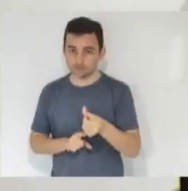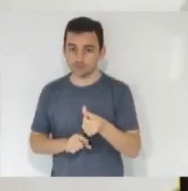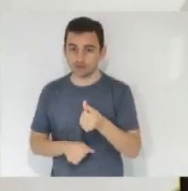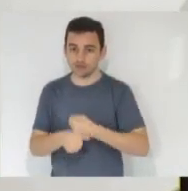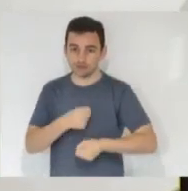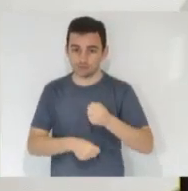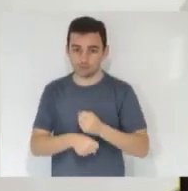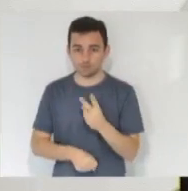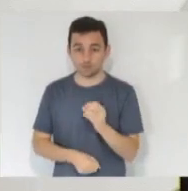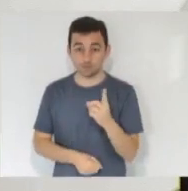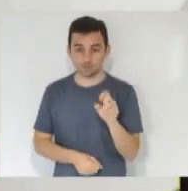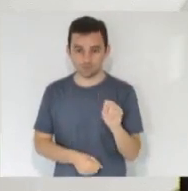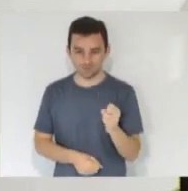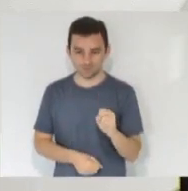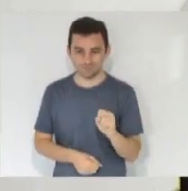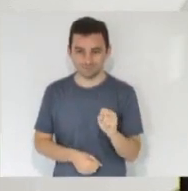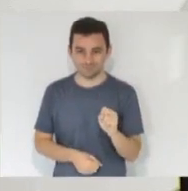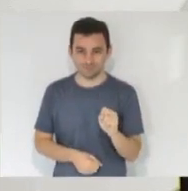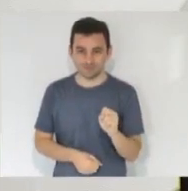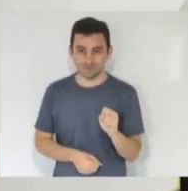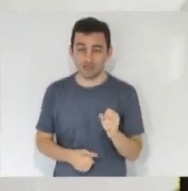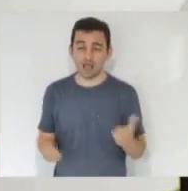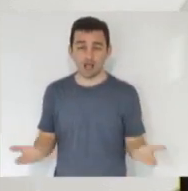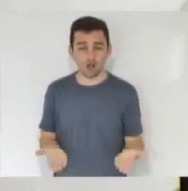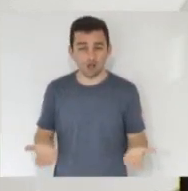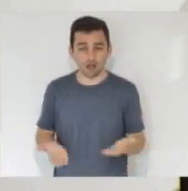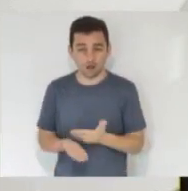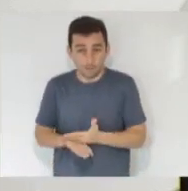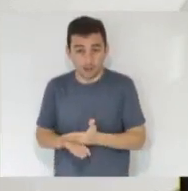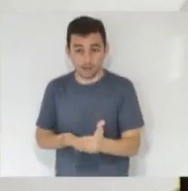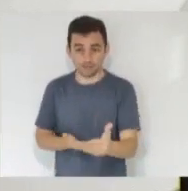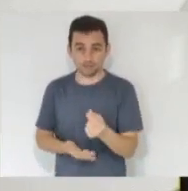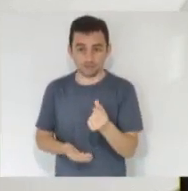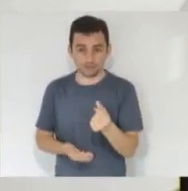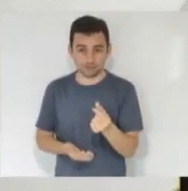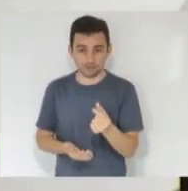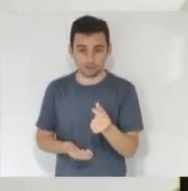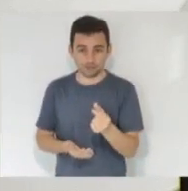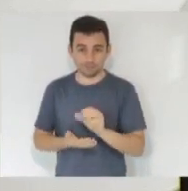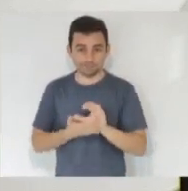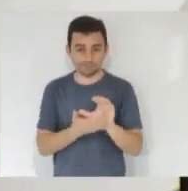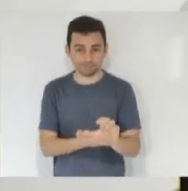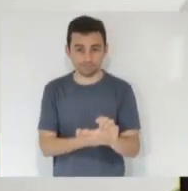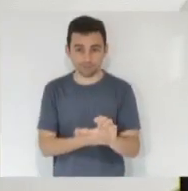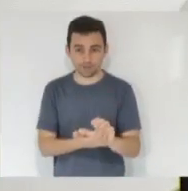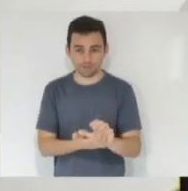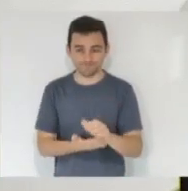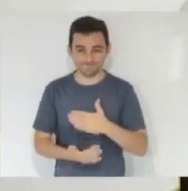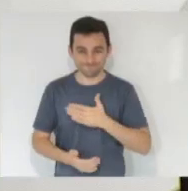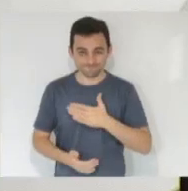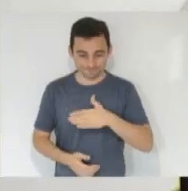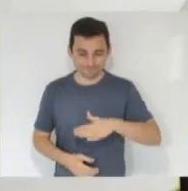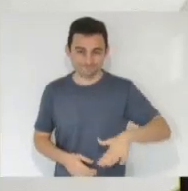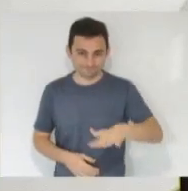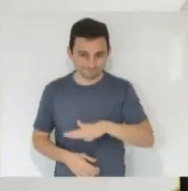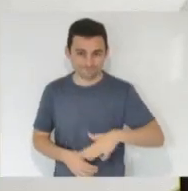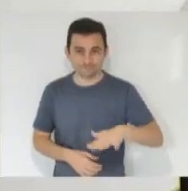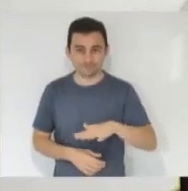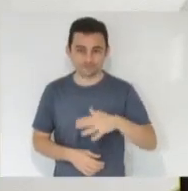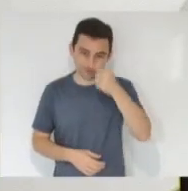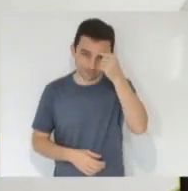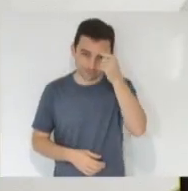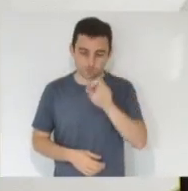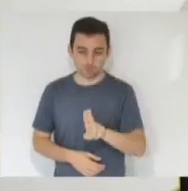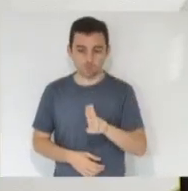de 2018. Com o ingresso desses recursos, a nossa universidade, a Unesc, que